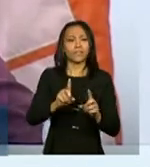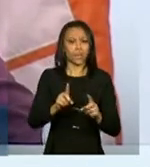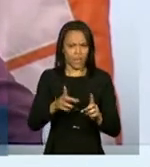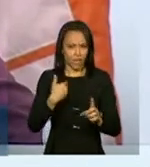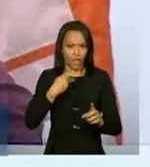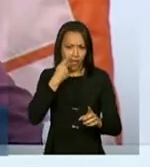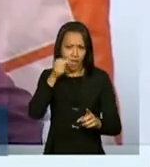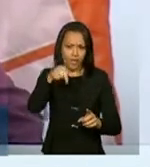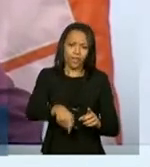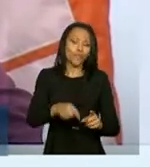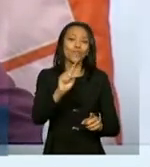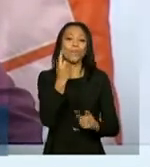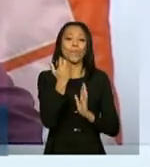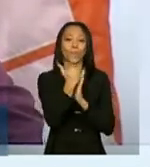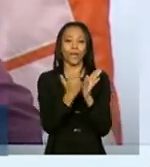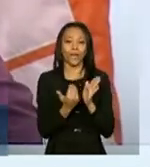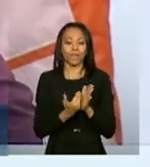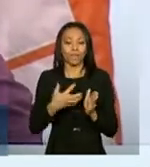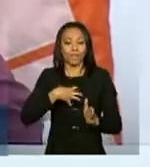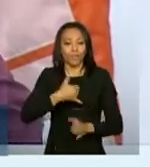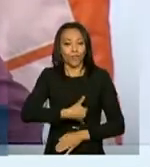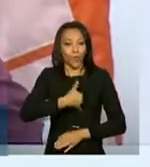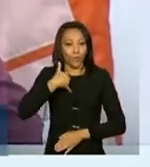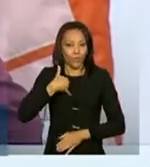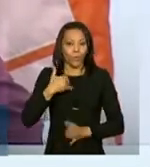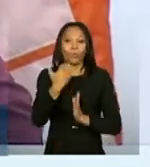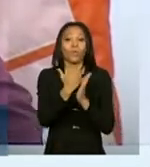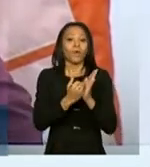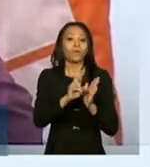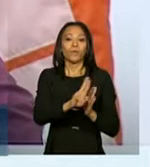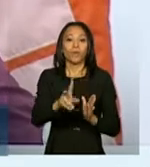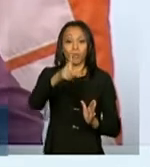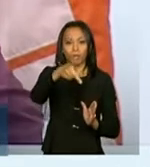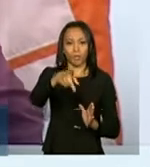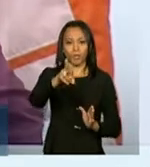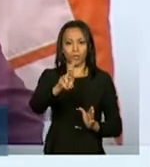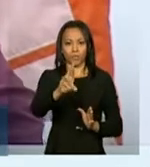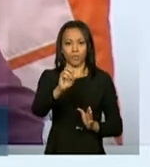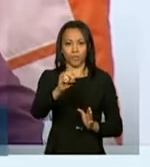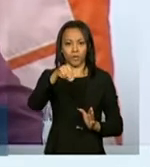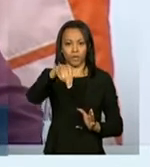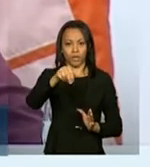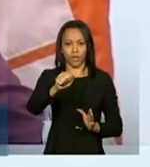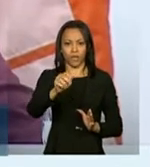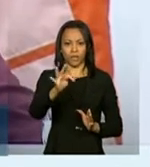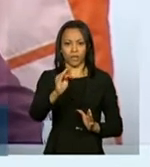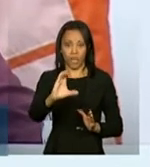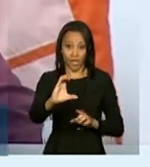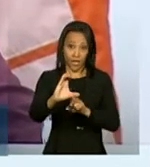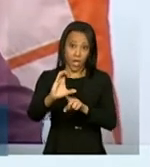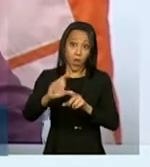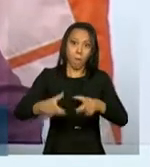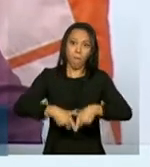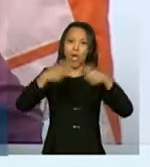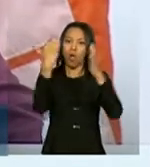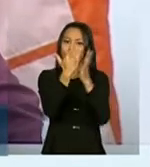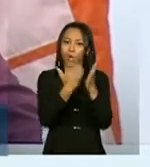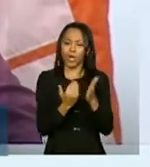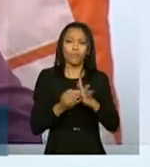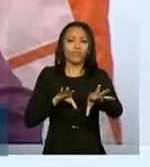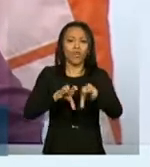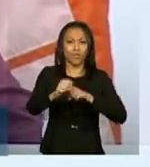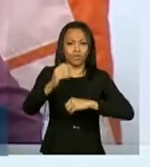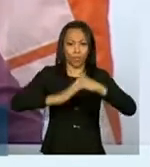programas que mais me orgulho, o Pronatec, o maior programa de formação profissional que o Brasil